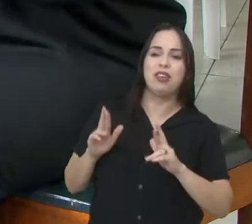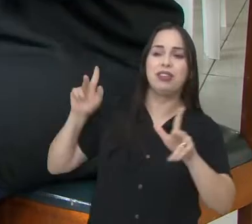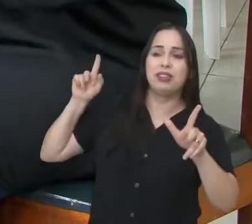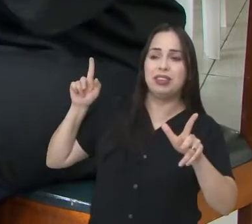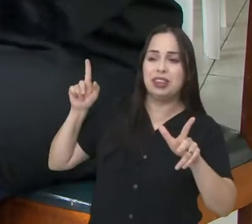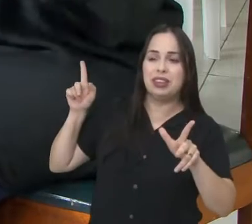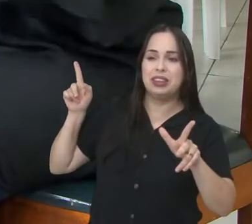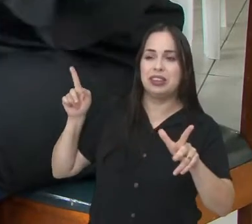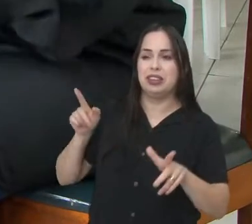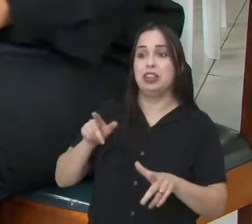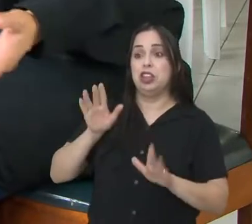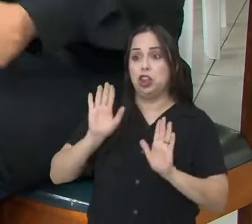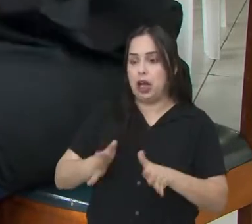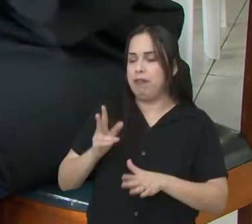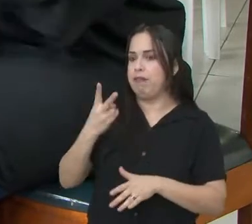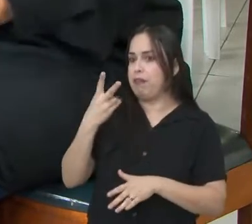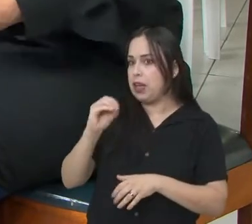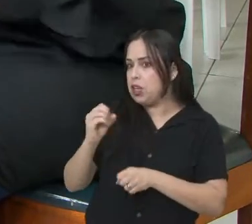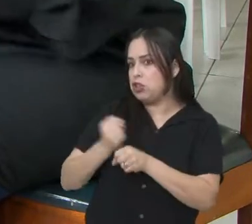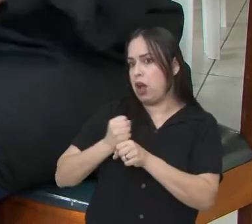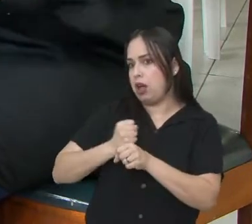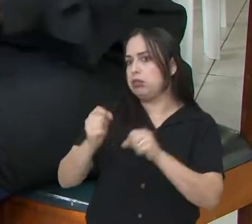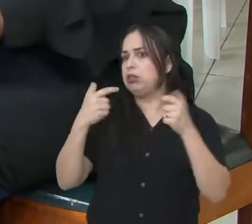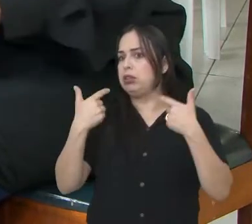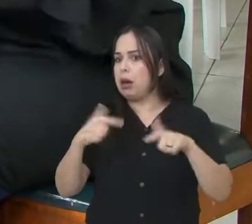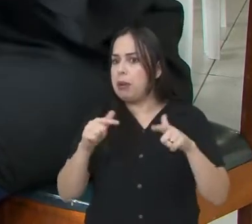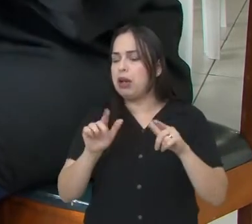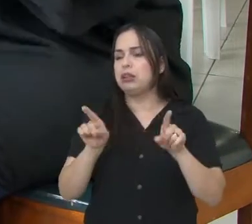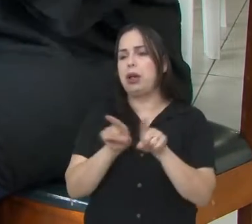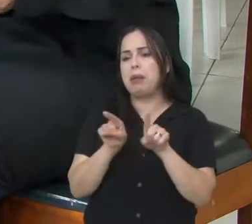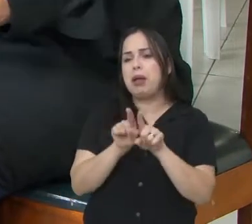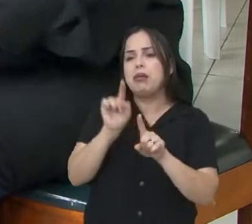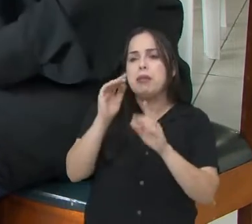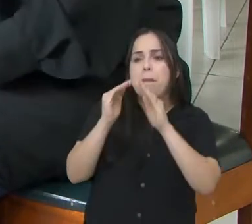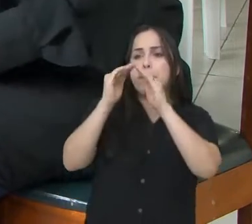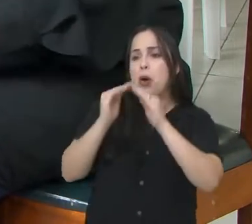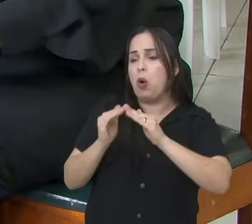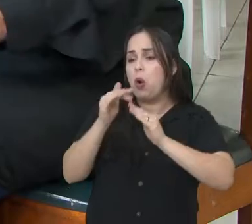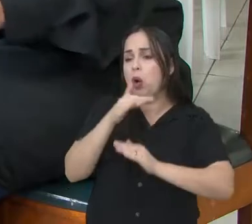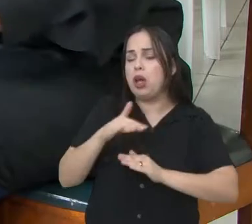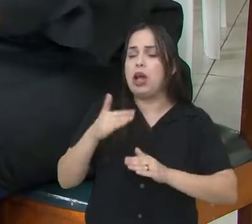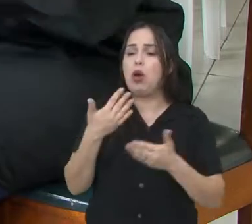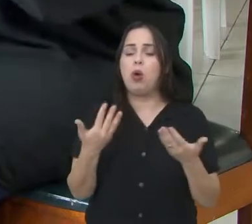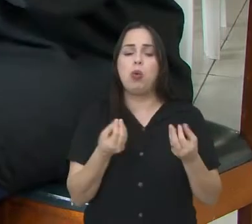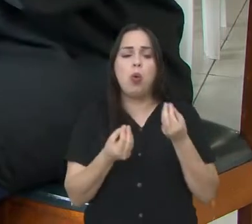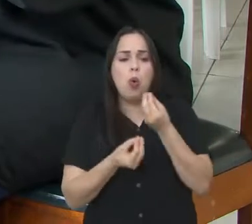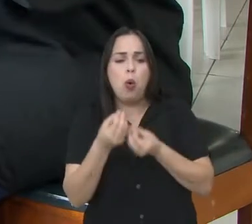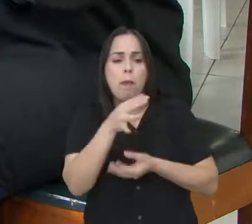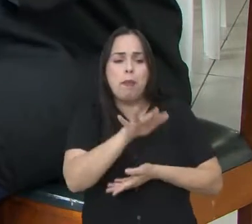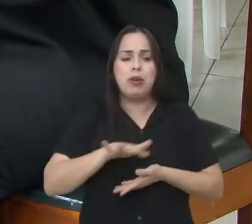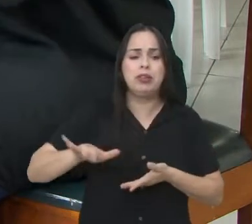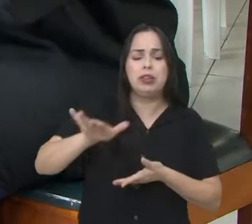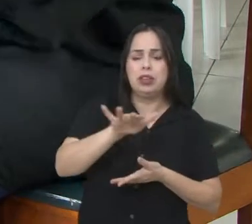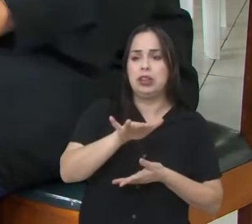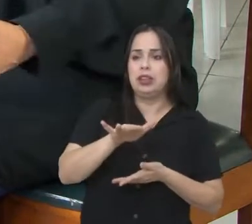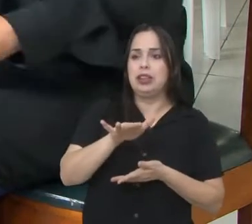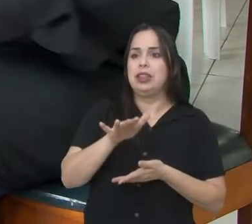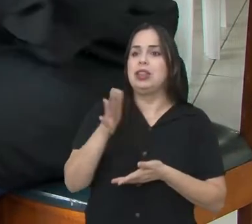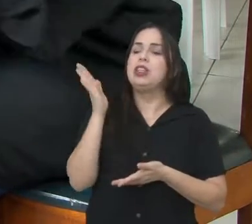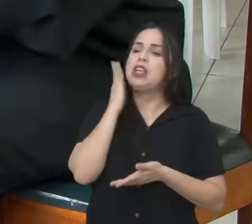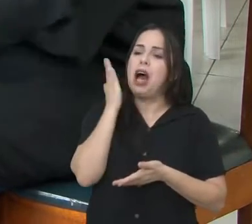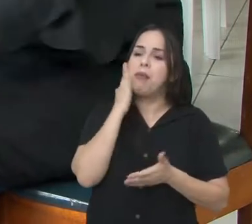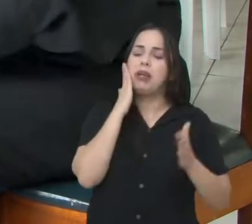Né, que você está há uns 20 anos aqui trabalhando, morou um tempo. Como é que você vê o bairro hoje, além de a gente saber que tem